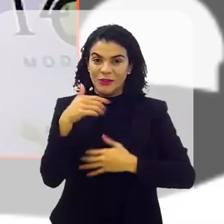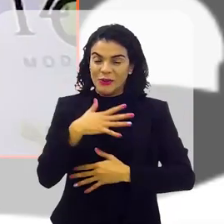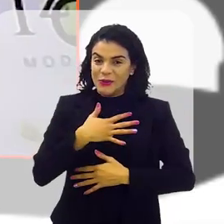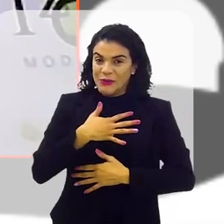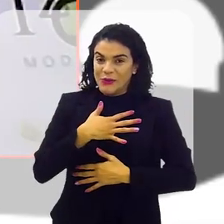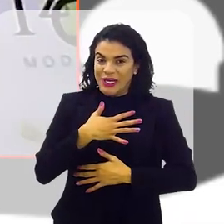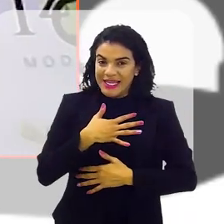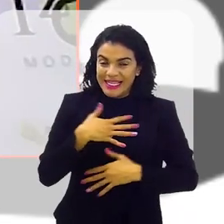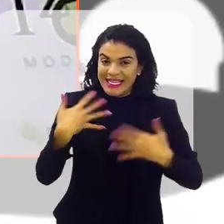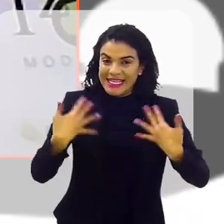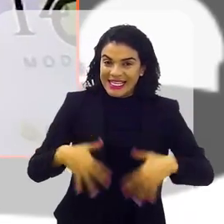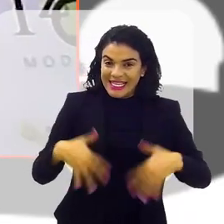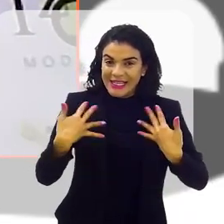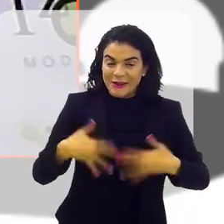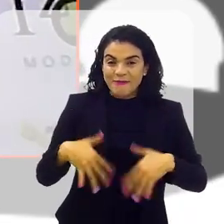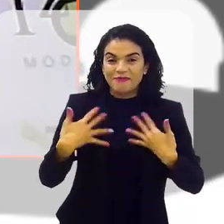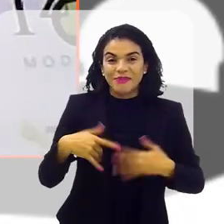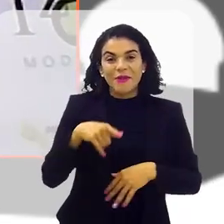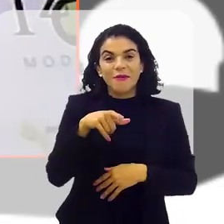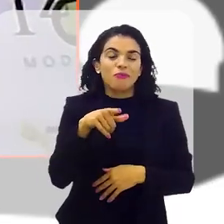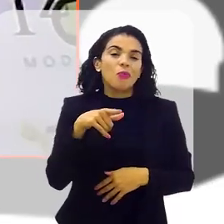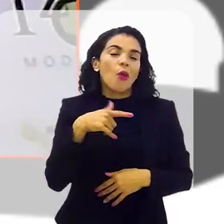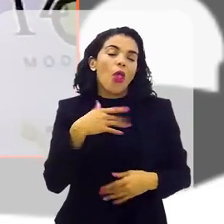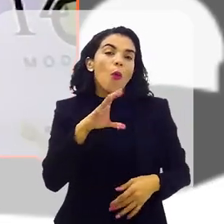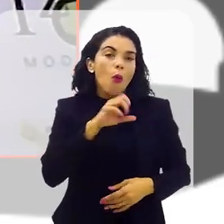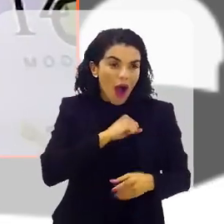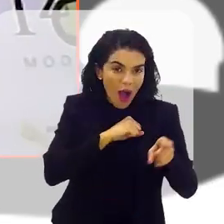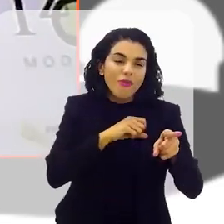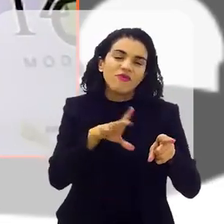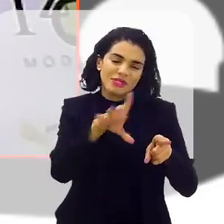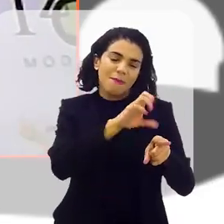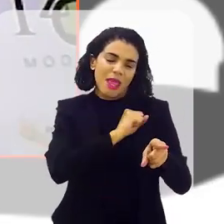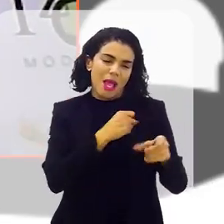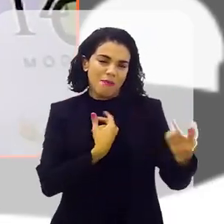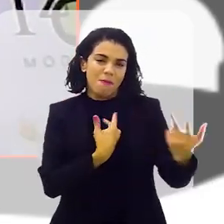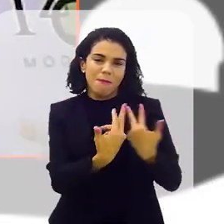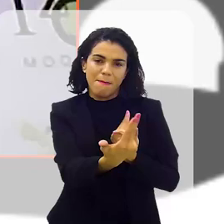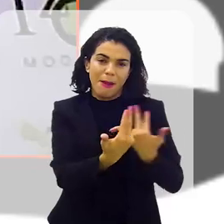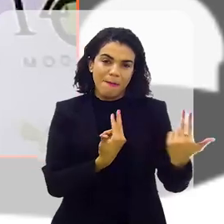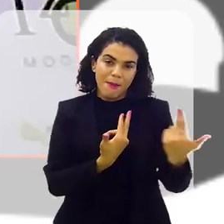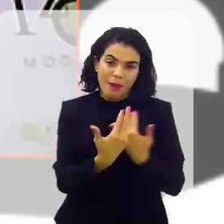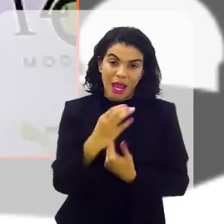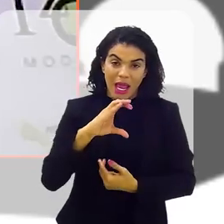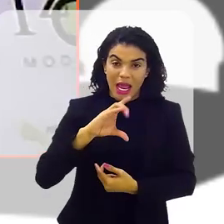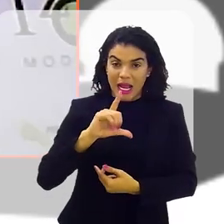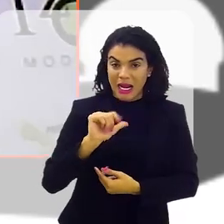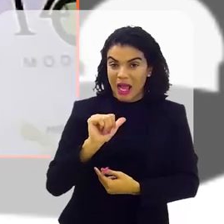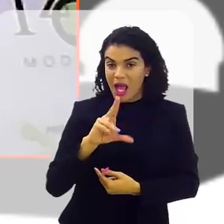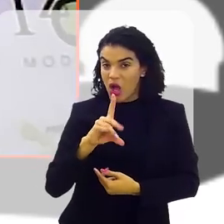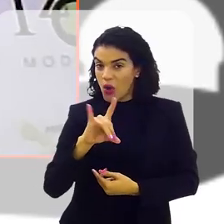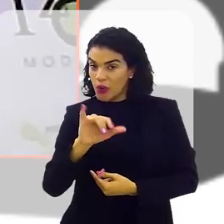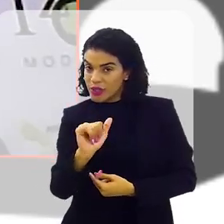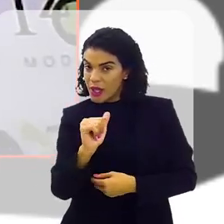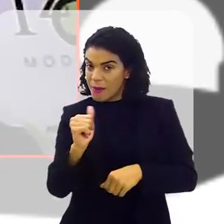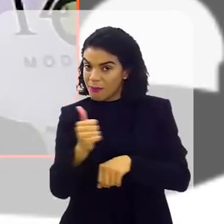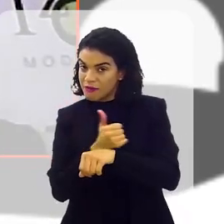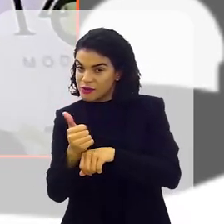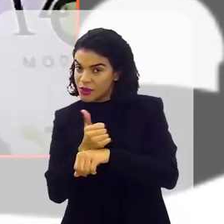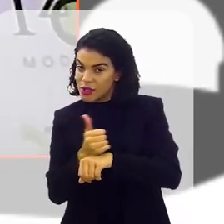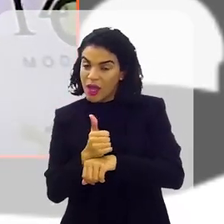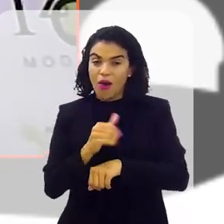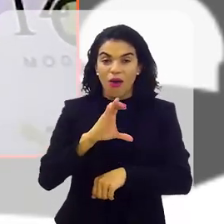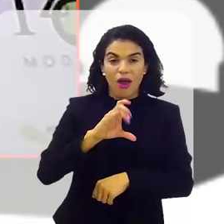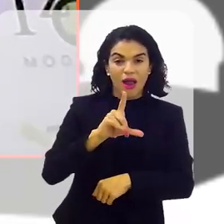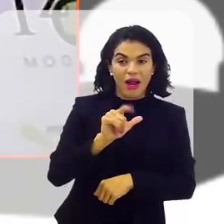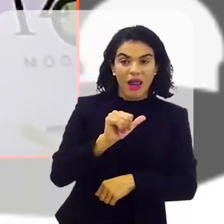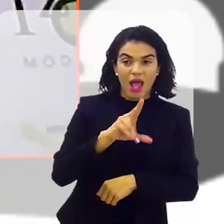por sermos amigos não é por eu te amar você me amar eu tô separando a Cláudia irmã do coração da Cláudia profissional